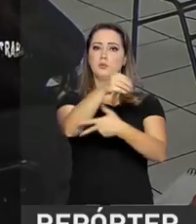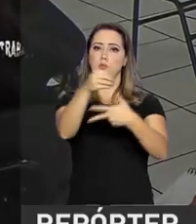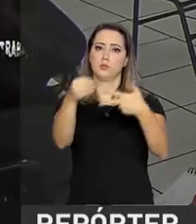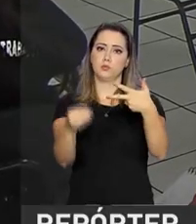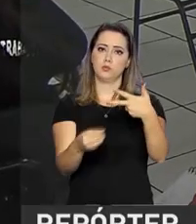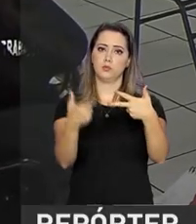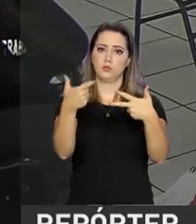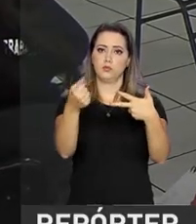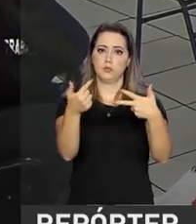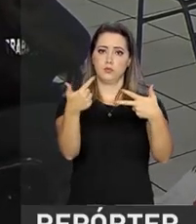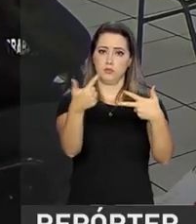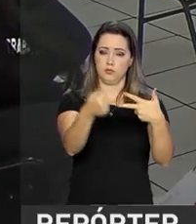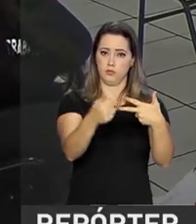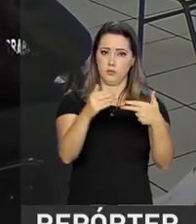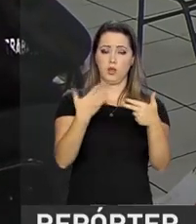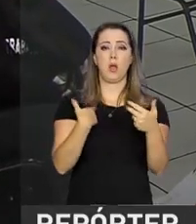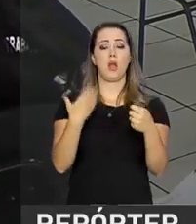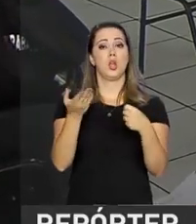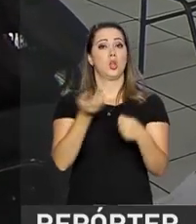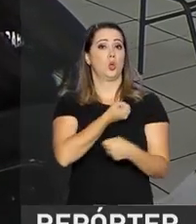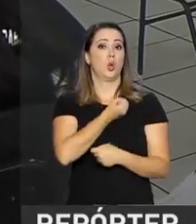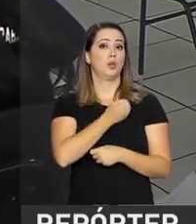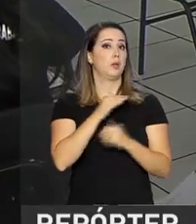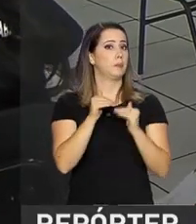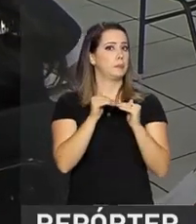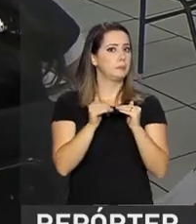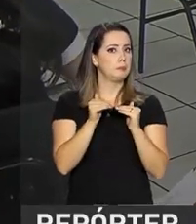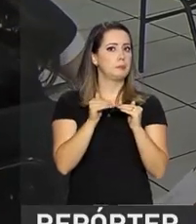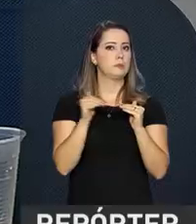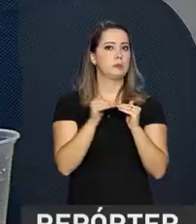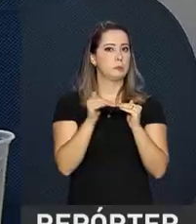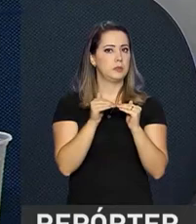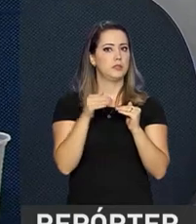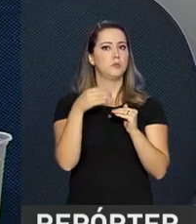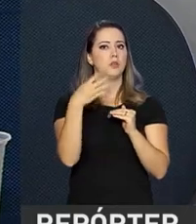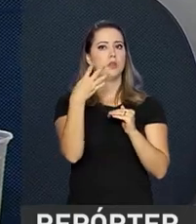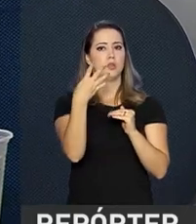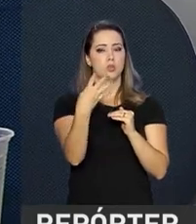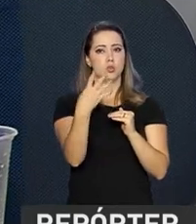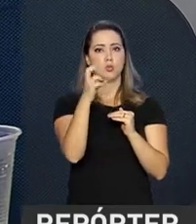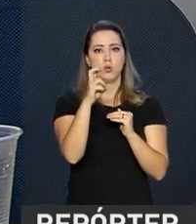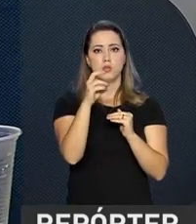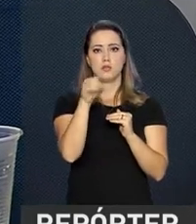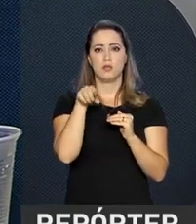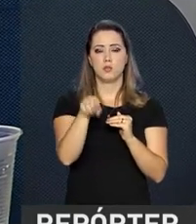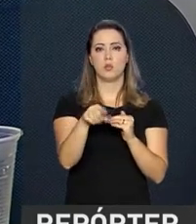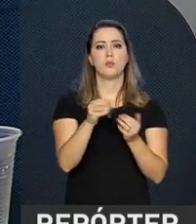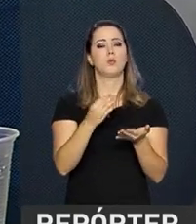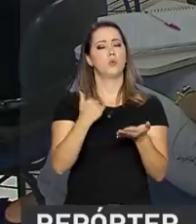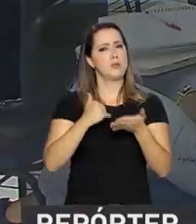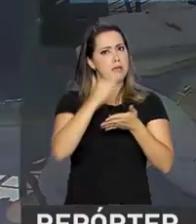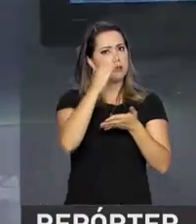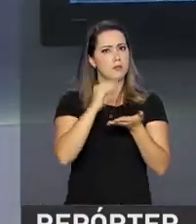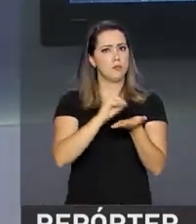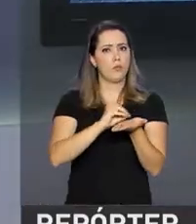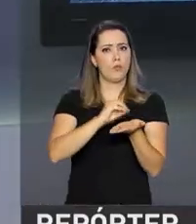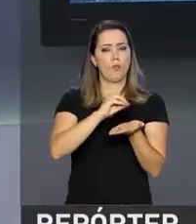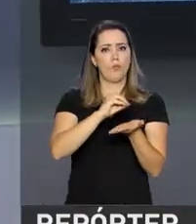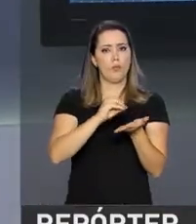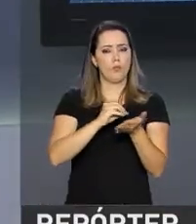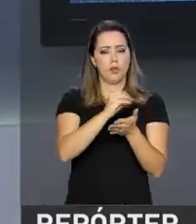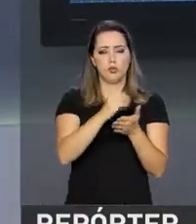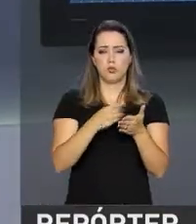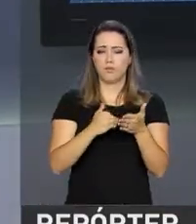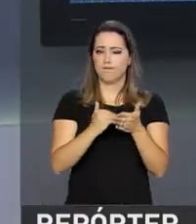de 2017, com nota mínima de 450 pontos e não ter tirado zero na redação. A consulta